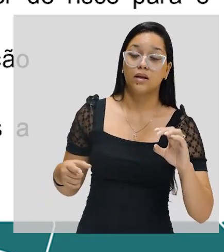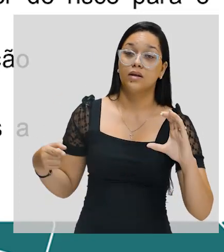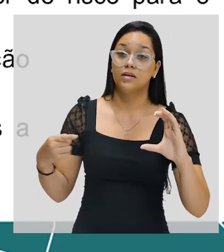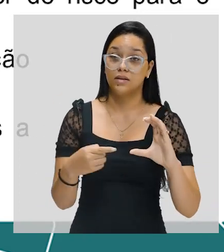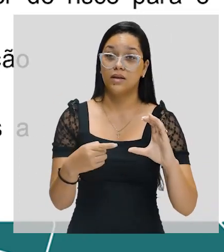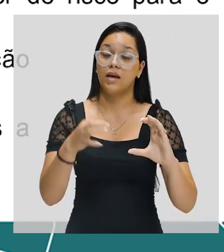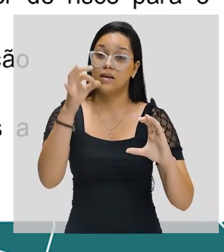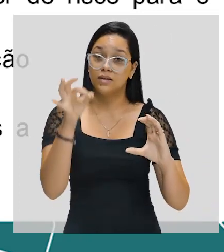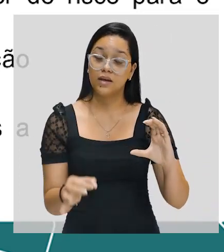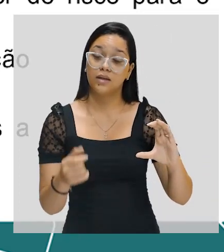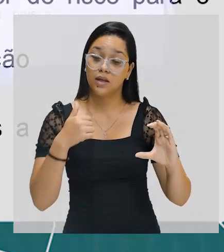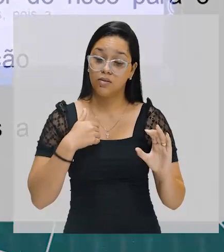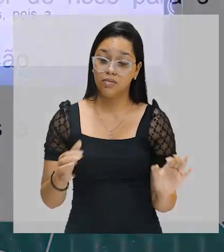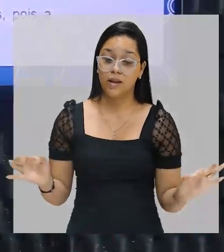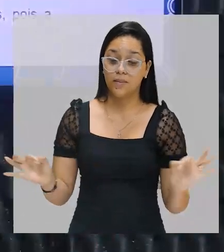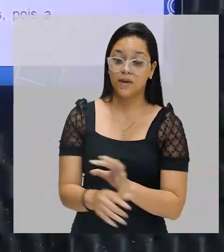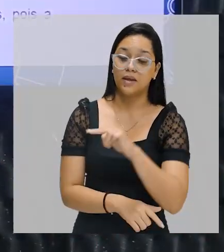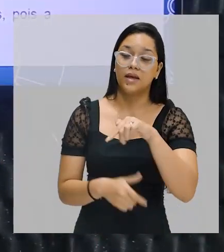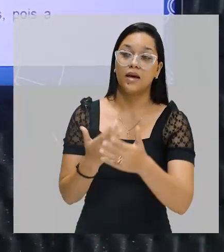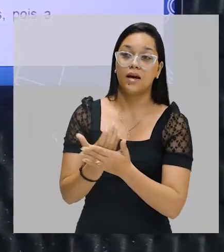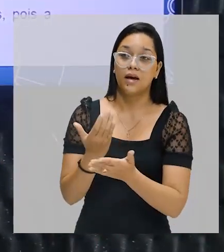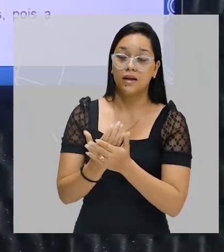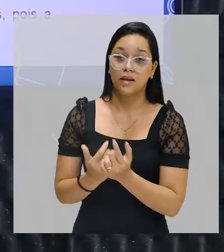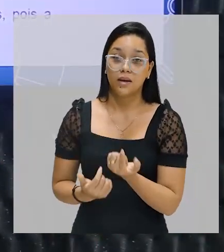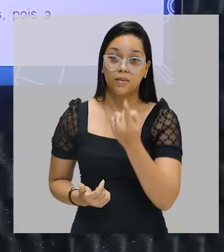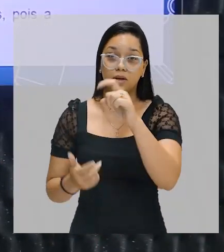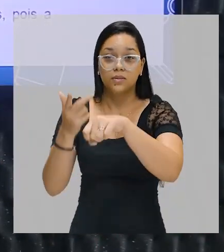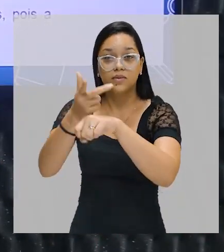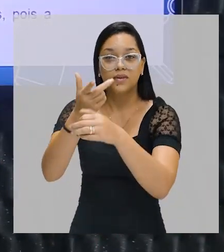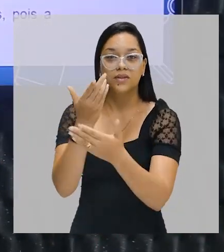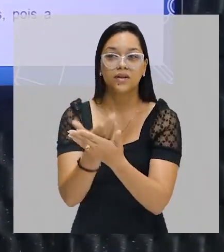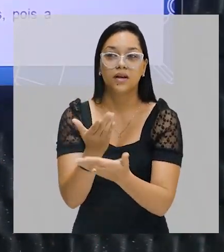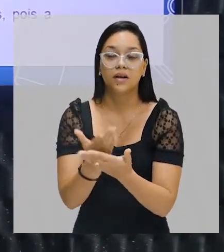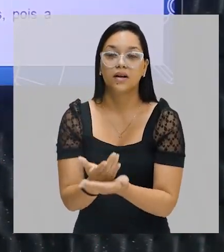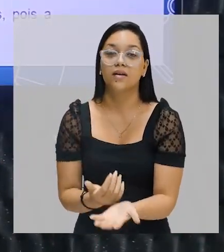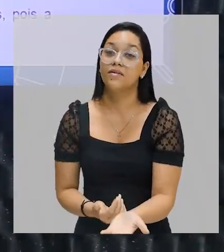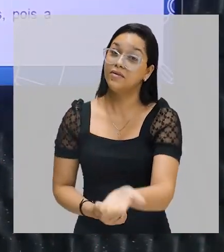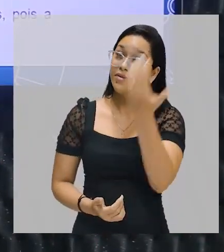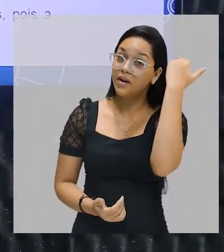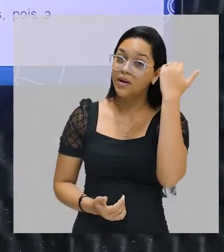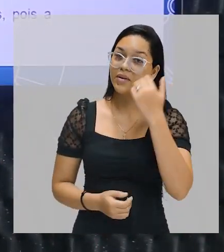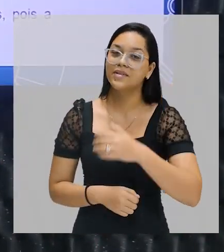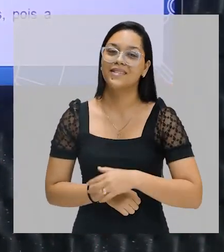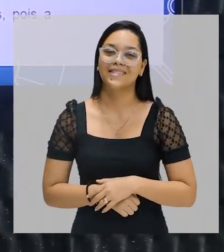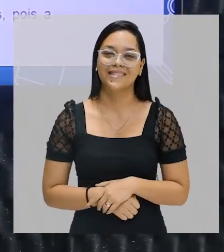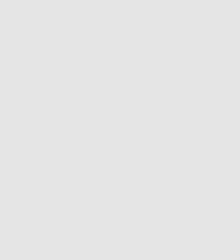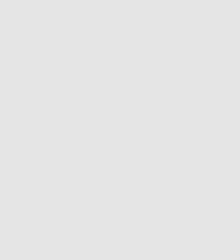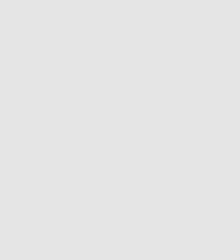Então, galera, eu vou ficando por aqui. Até a nossa próxima aula. Vamos para cima, hein?